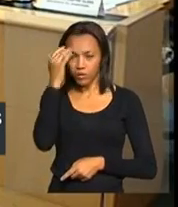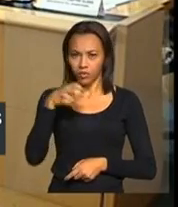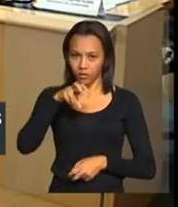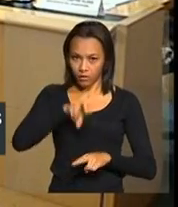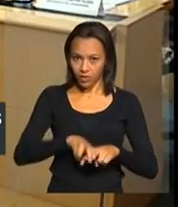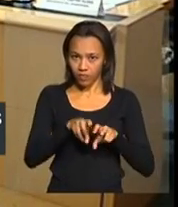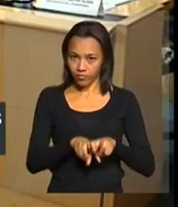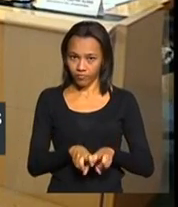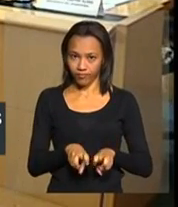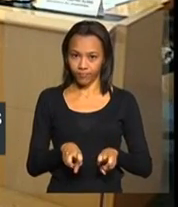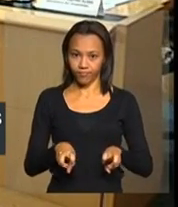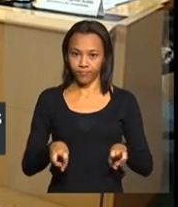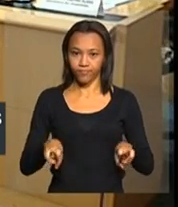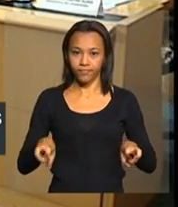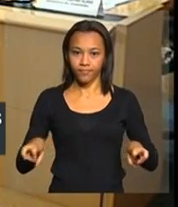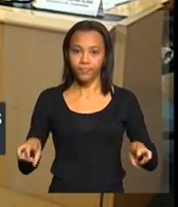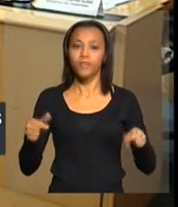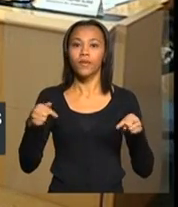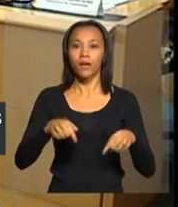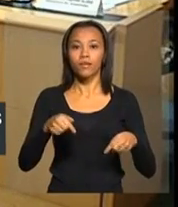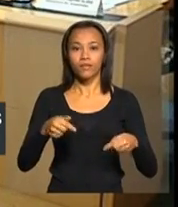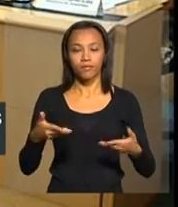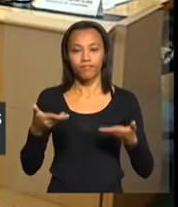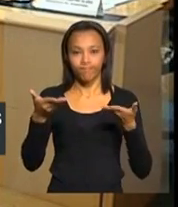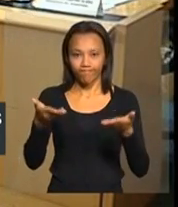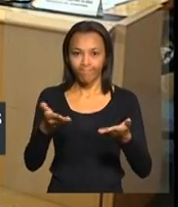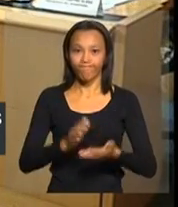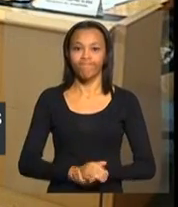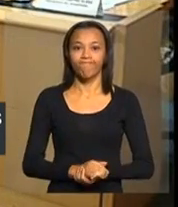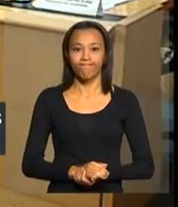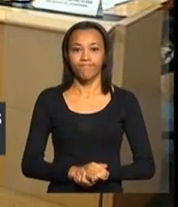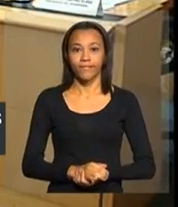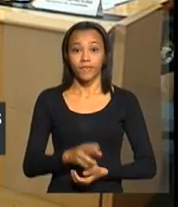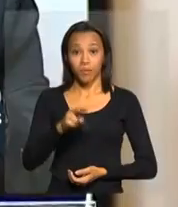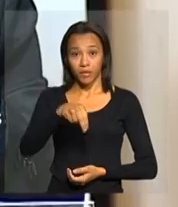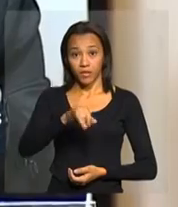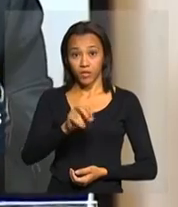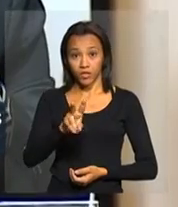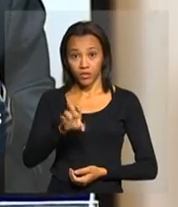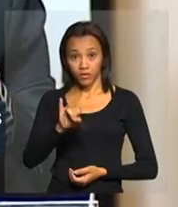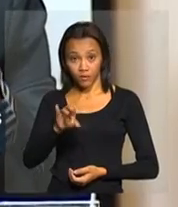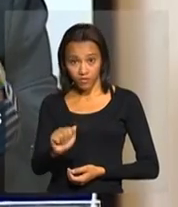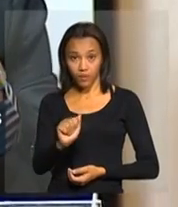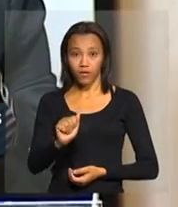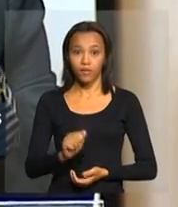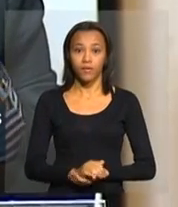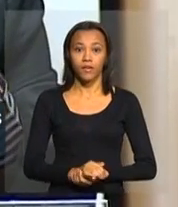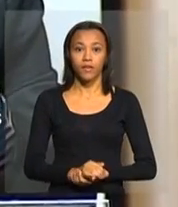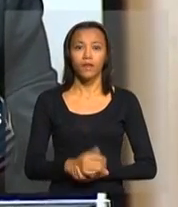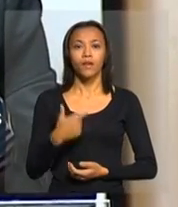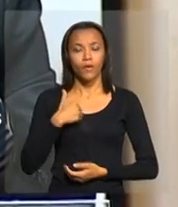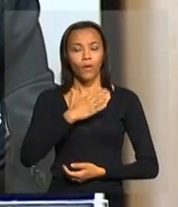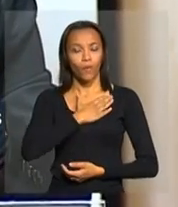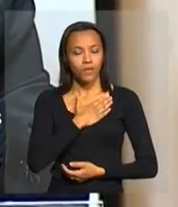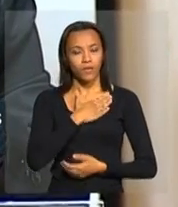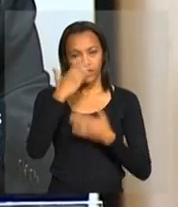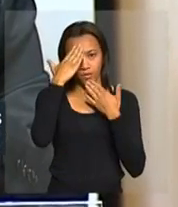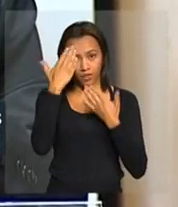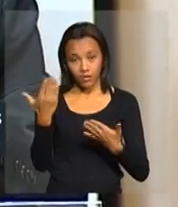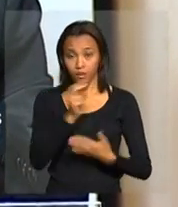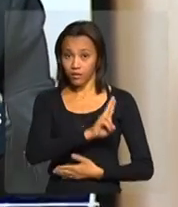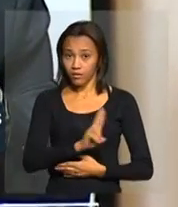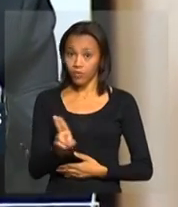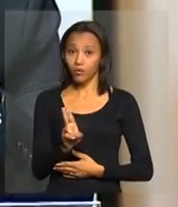BTO, aqui nossos homenageados, a Nívia Maria de Castro. Em primeiro lugar, eu gostaria de agradecer, em nome do